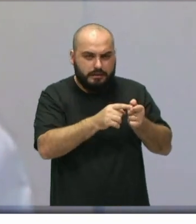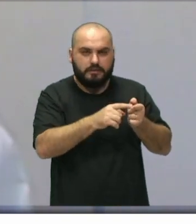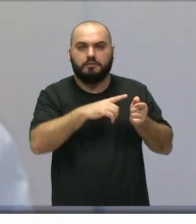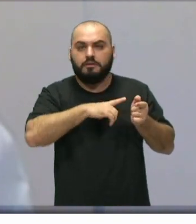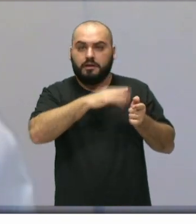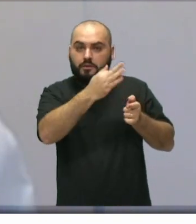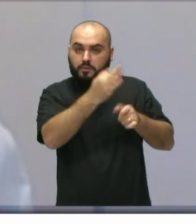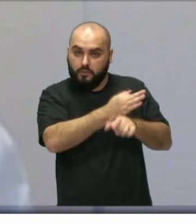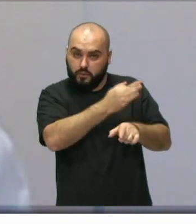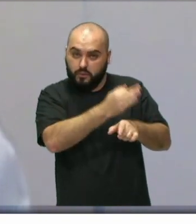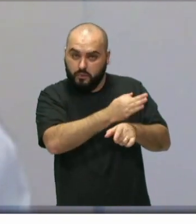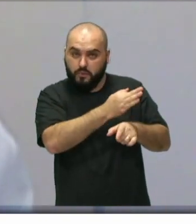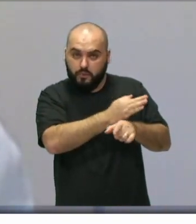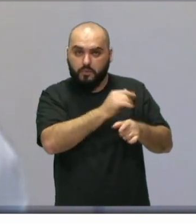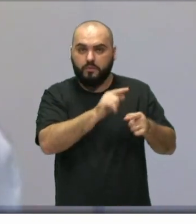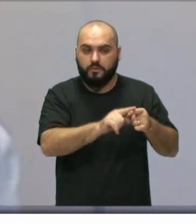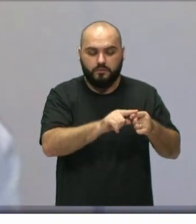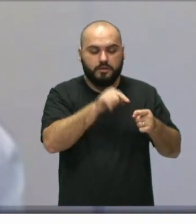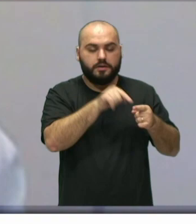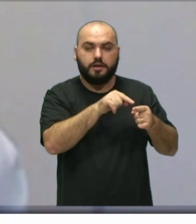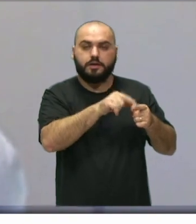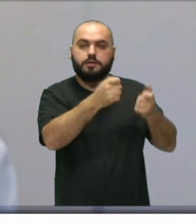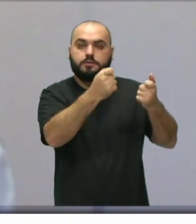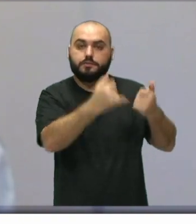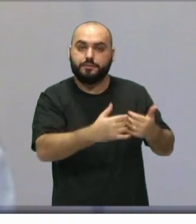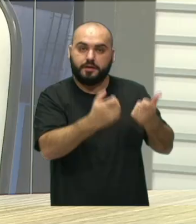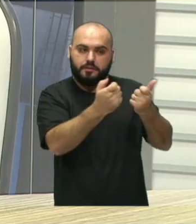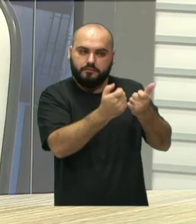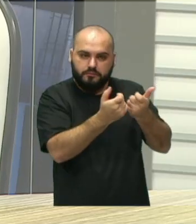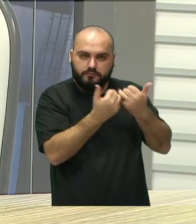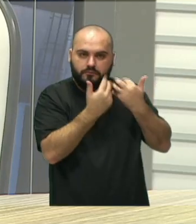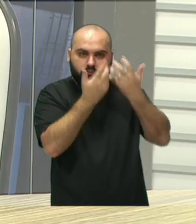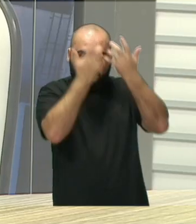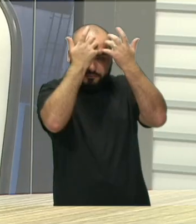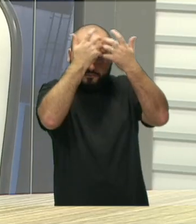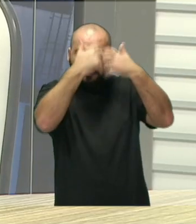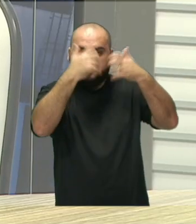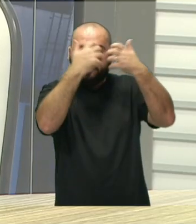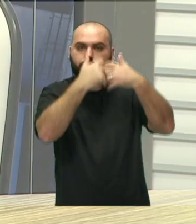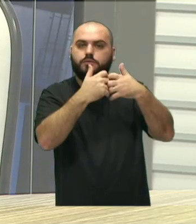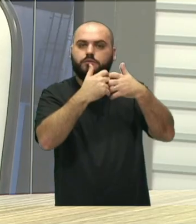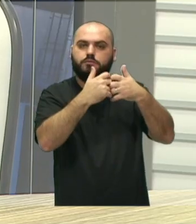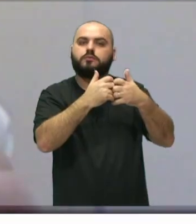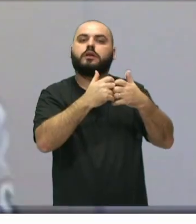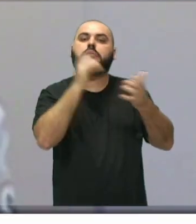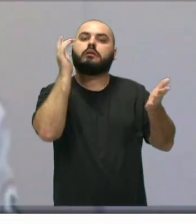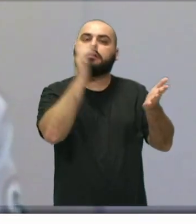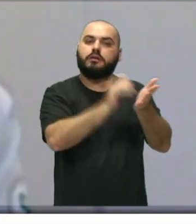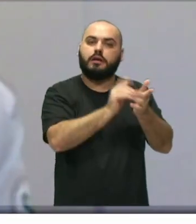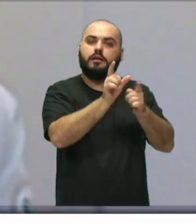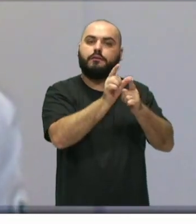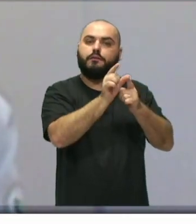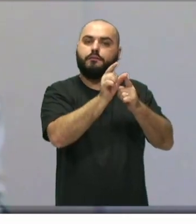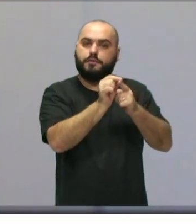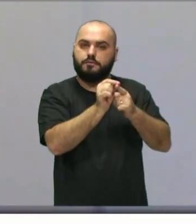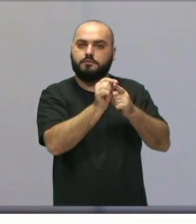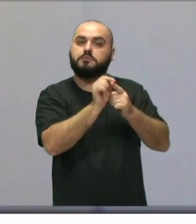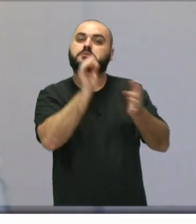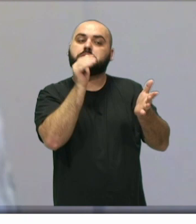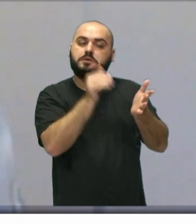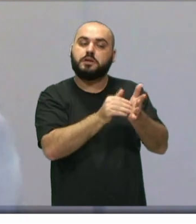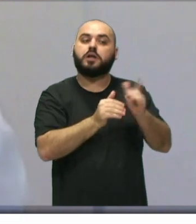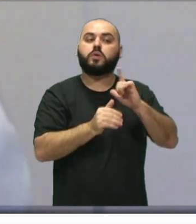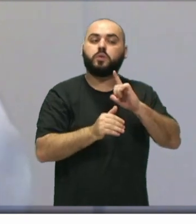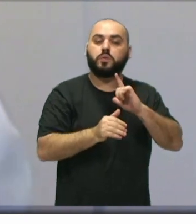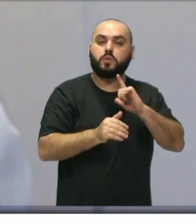essa lesão ela é informada para o cérebro até que aconteça a cicatrização, talvez você tenha dor, depois a